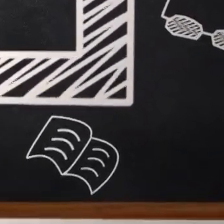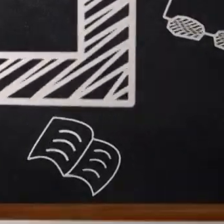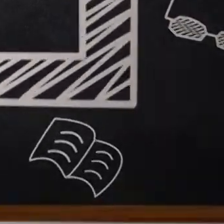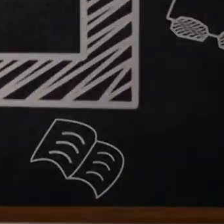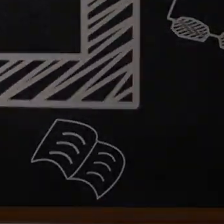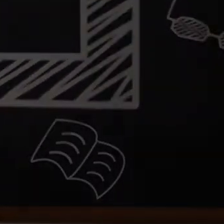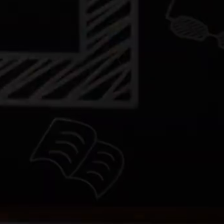ó